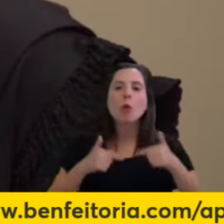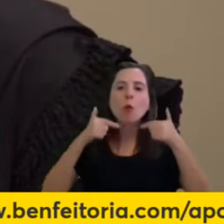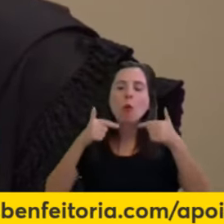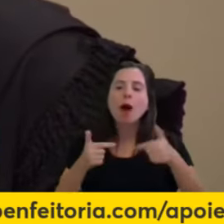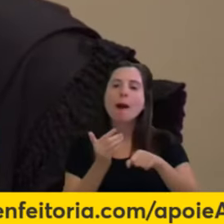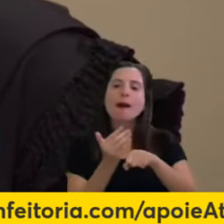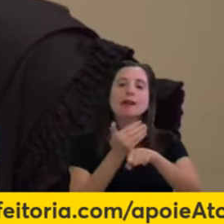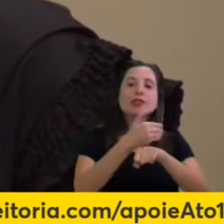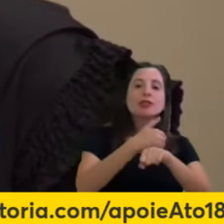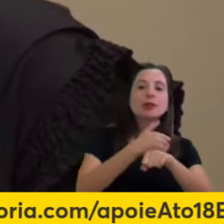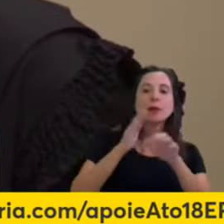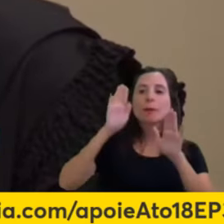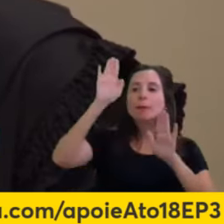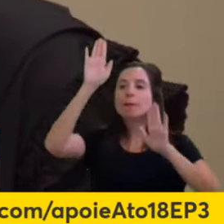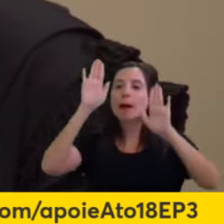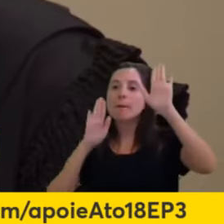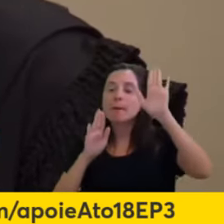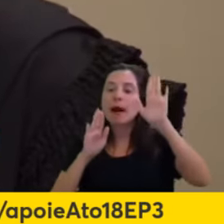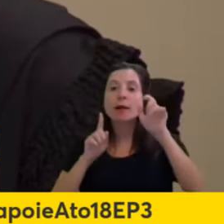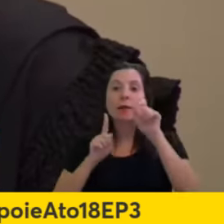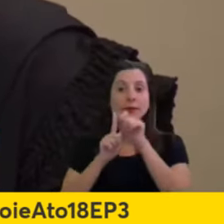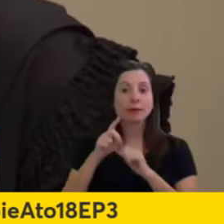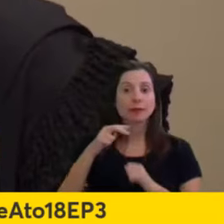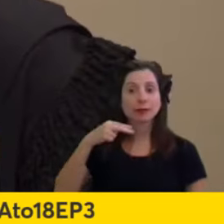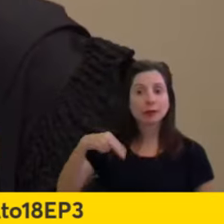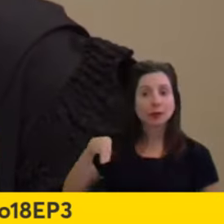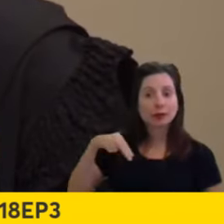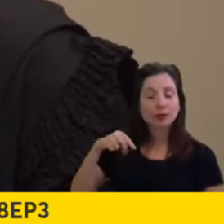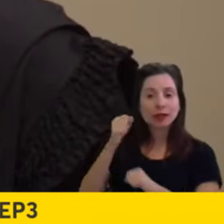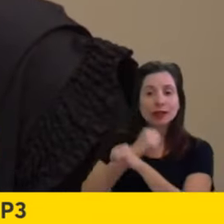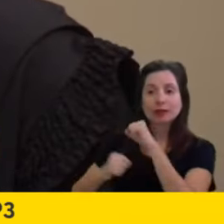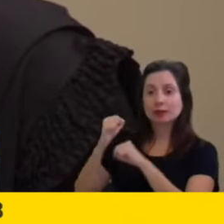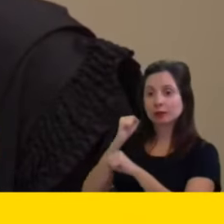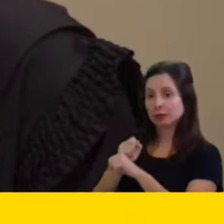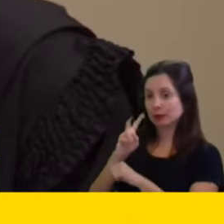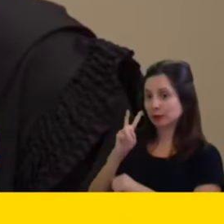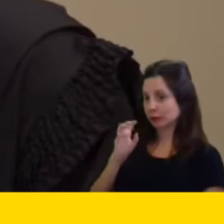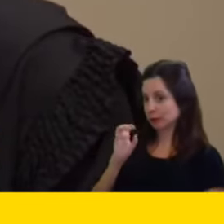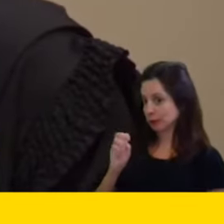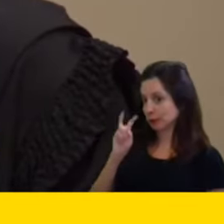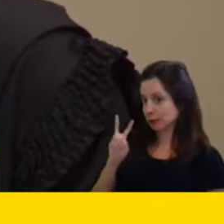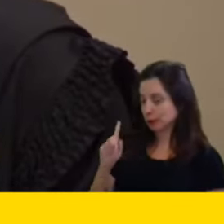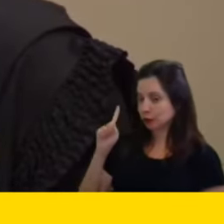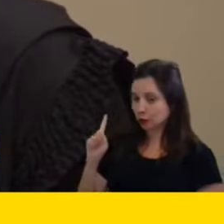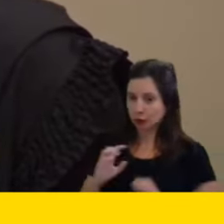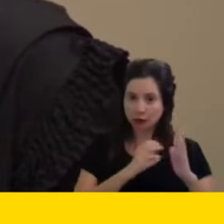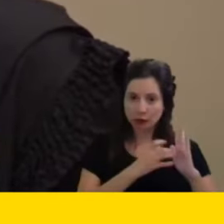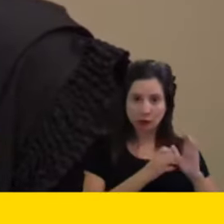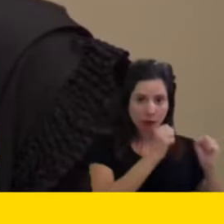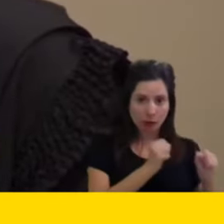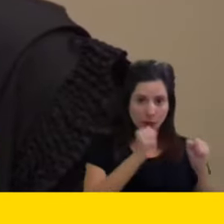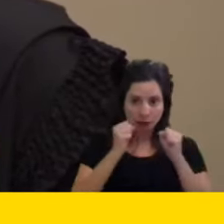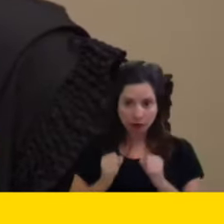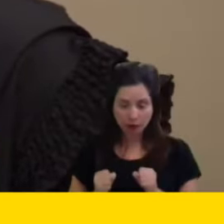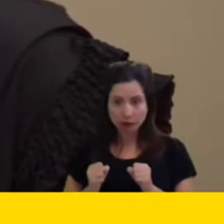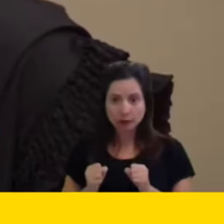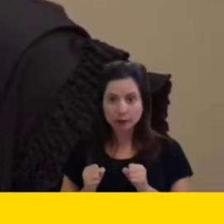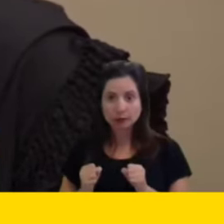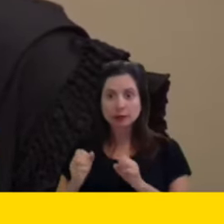investigados a partir de novembro de 21 inicio pelo partido podemos e depois pelo partido União Brasil